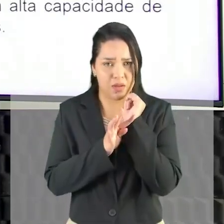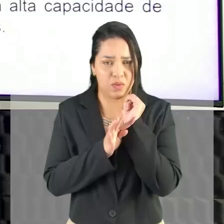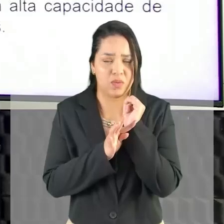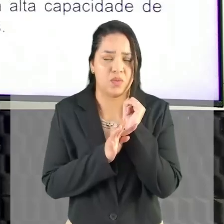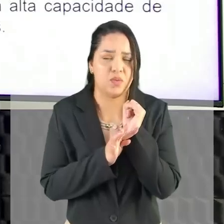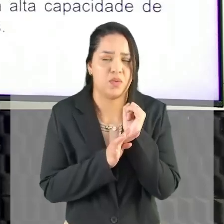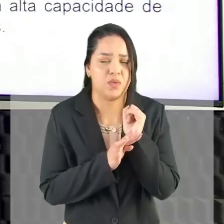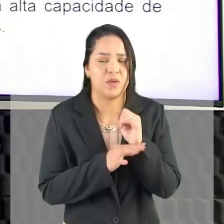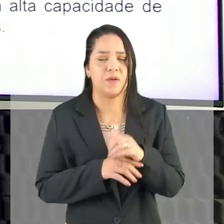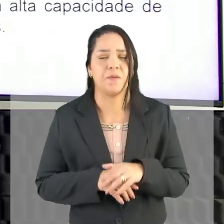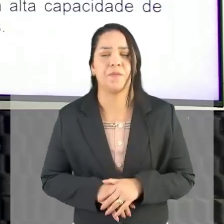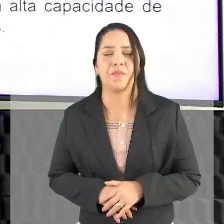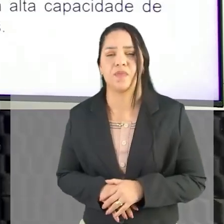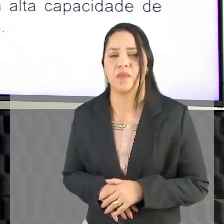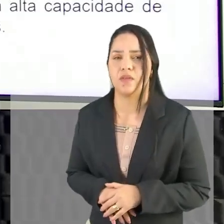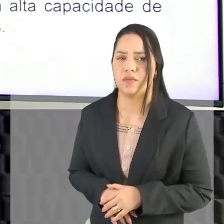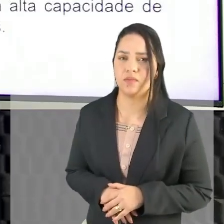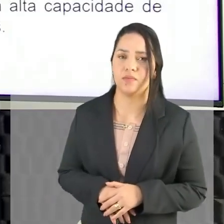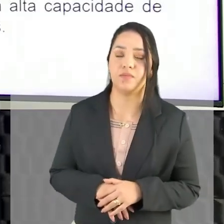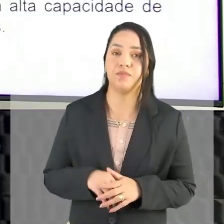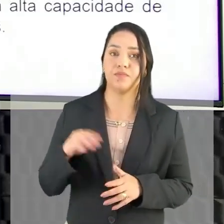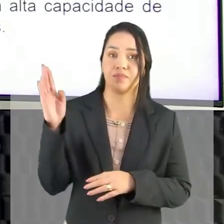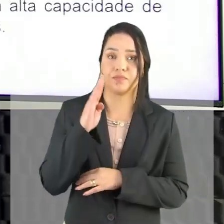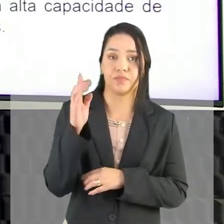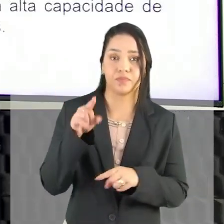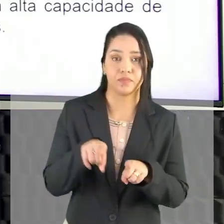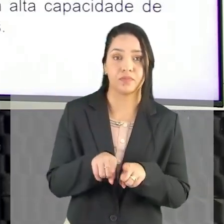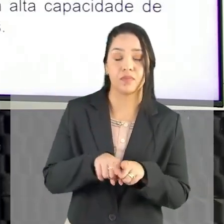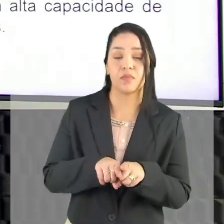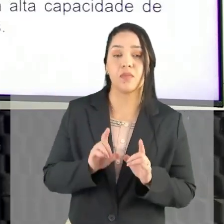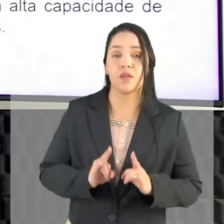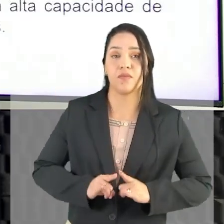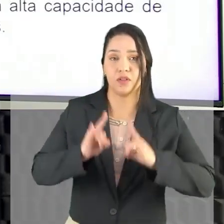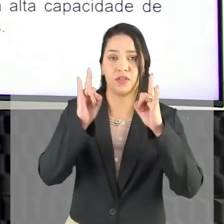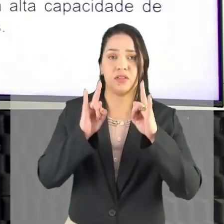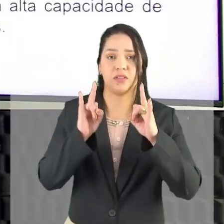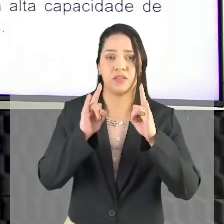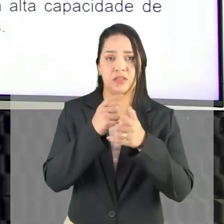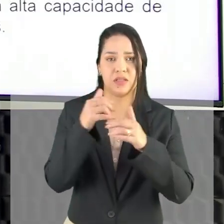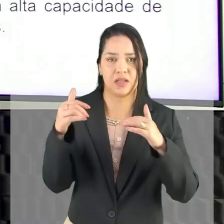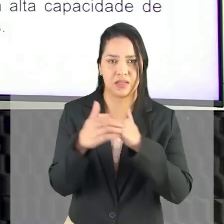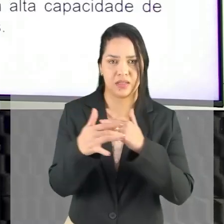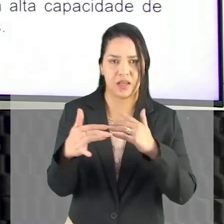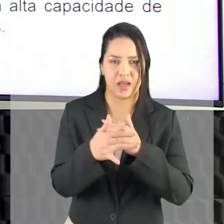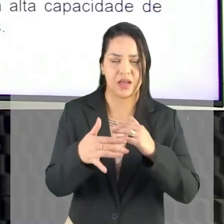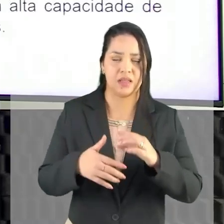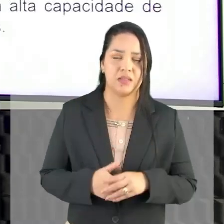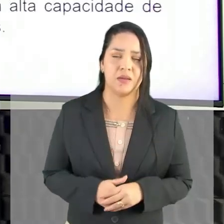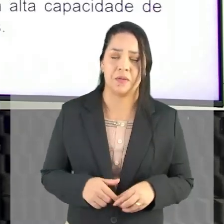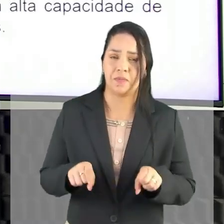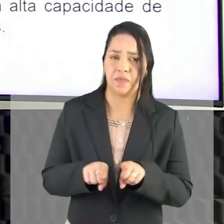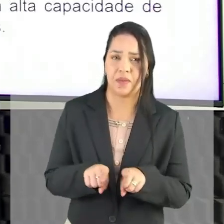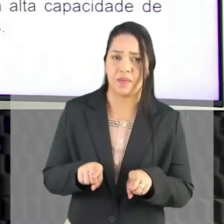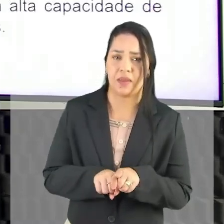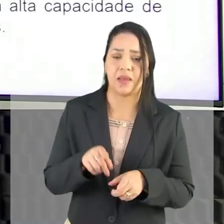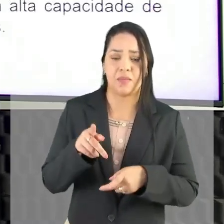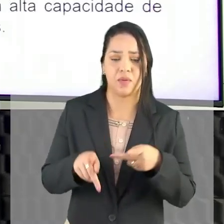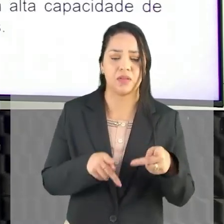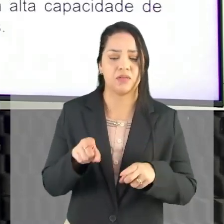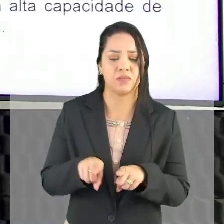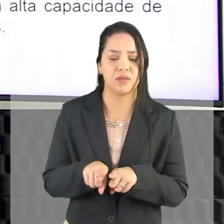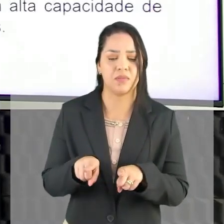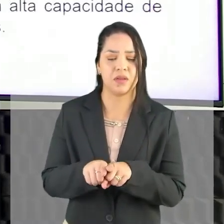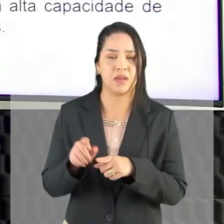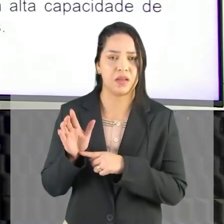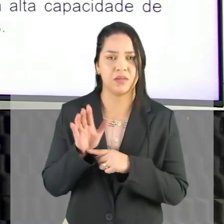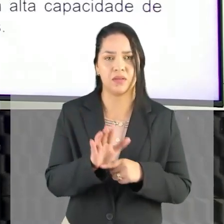bom? Então, impermeabilização, desmatamento e verticalização das cidades. É claro que a poluição também